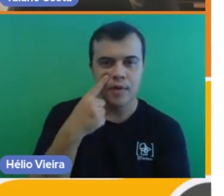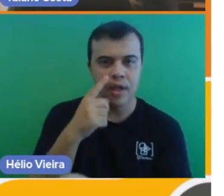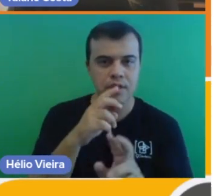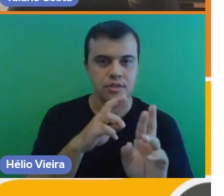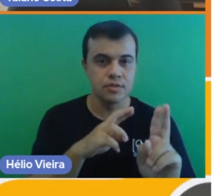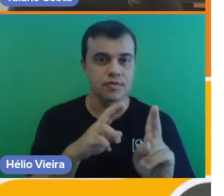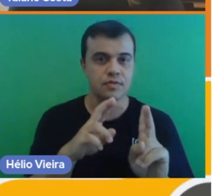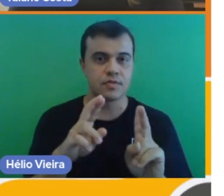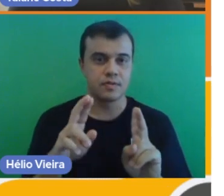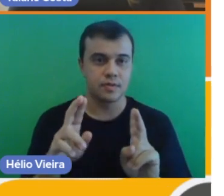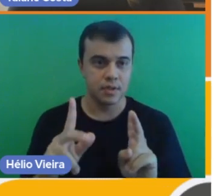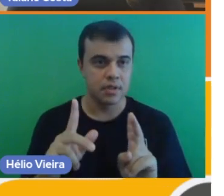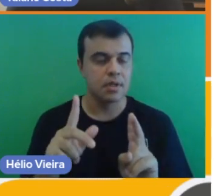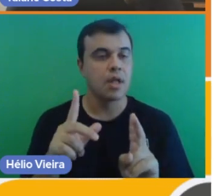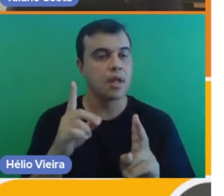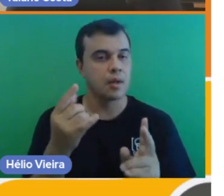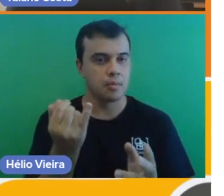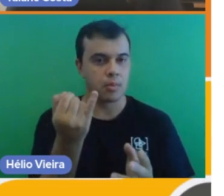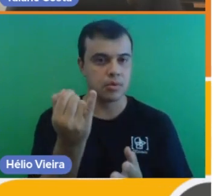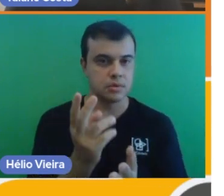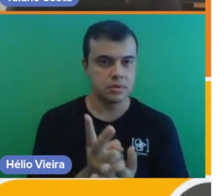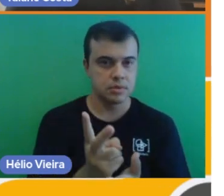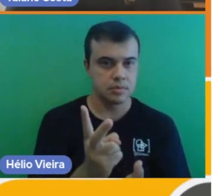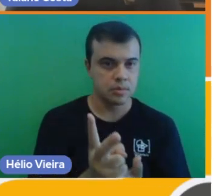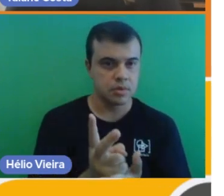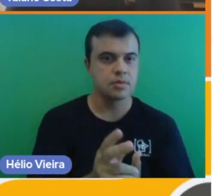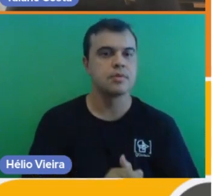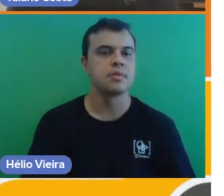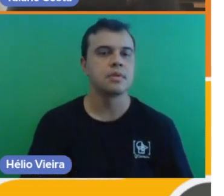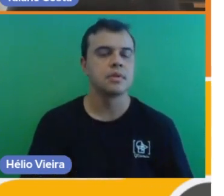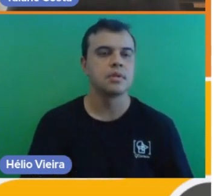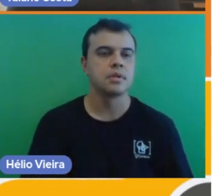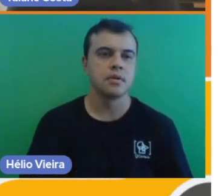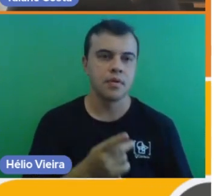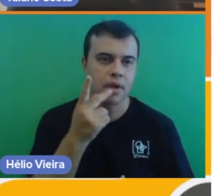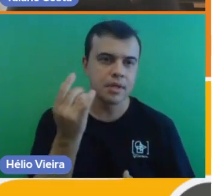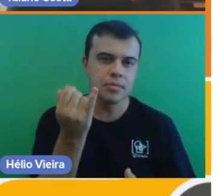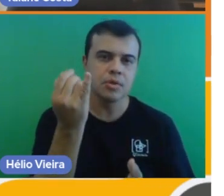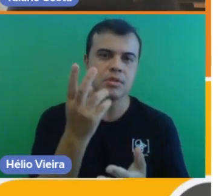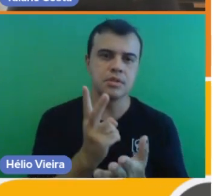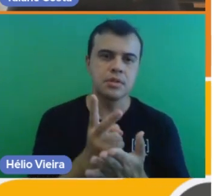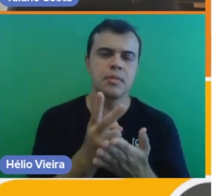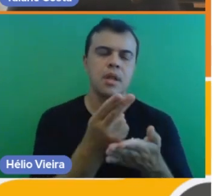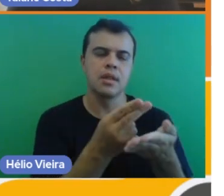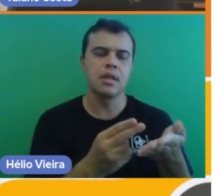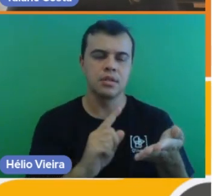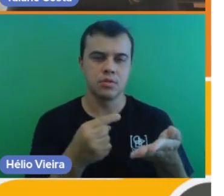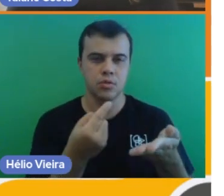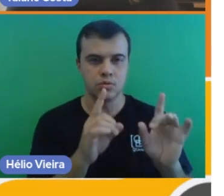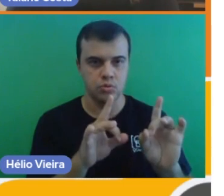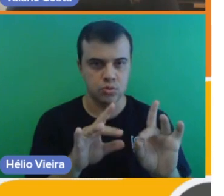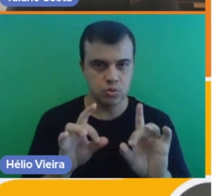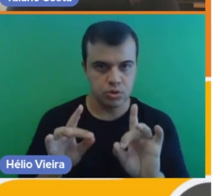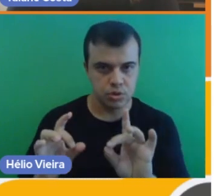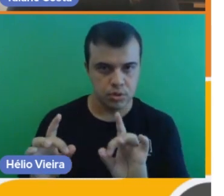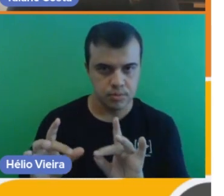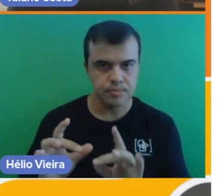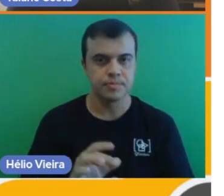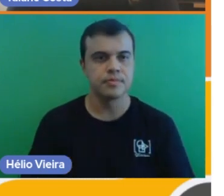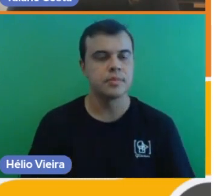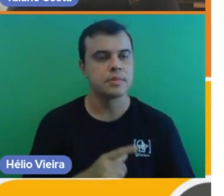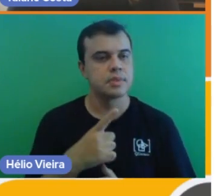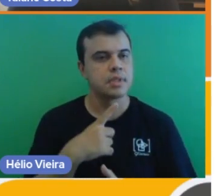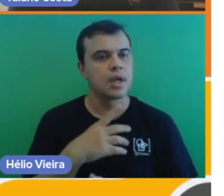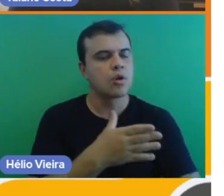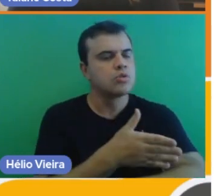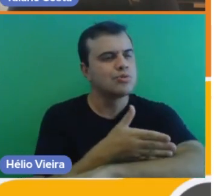diferença, né, como que isso é importante, e reforçar a importância do desenho no nosso cotidiano. Né? A gente tem